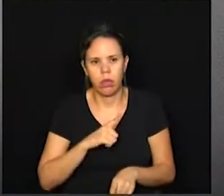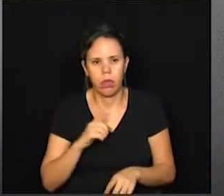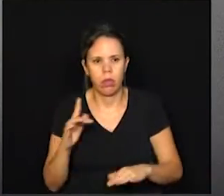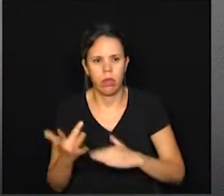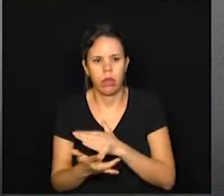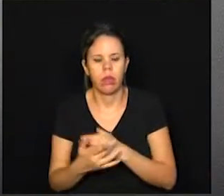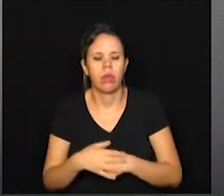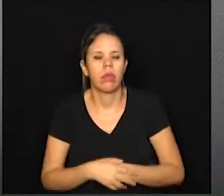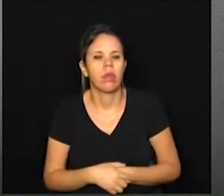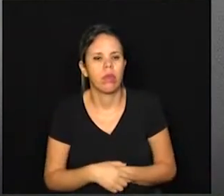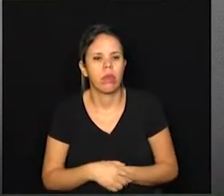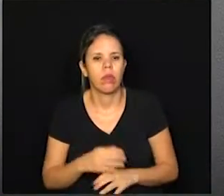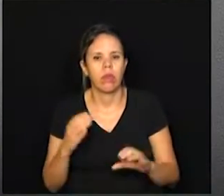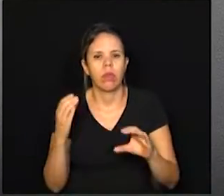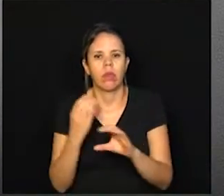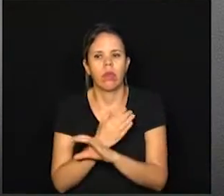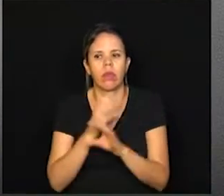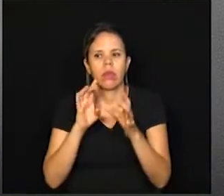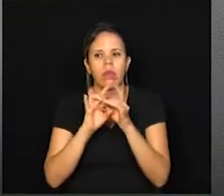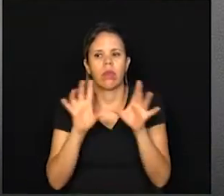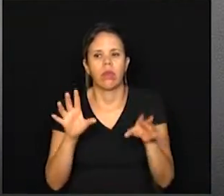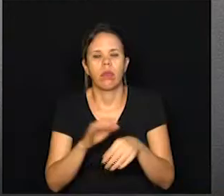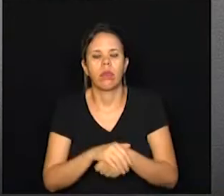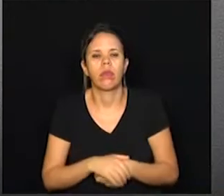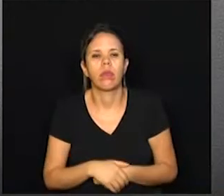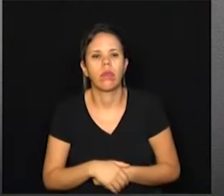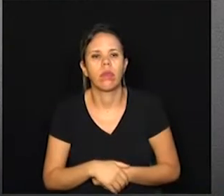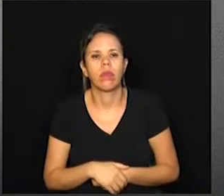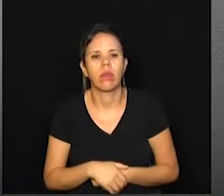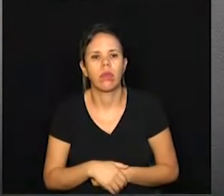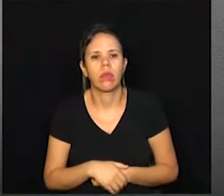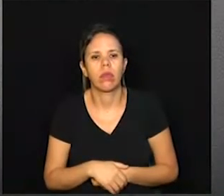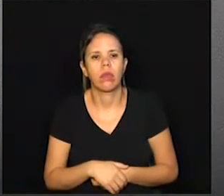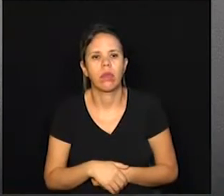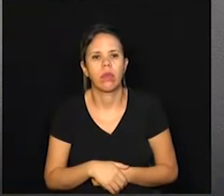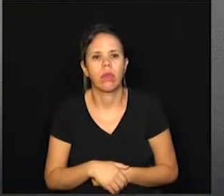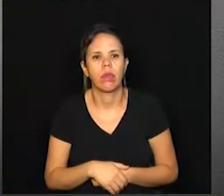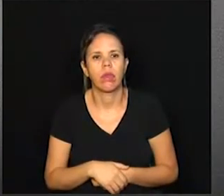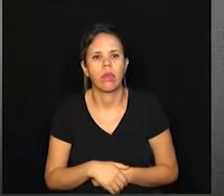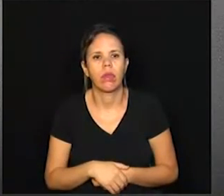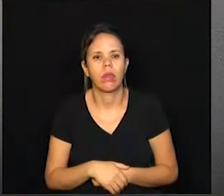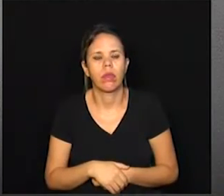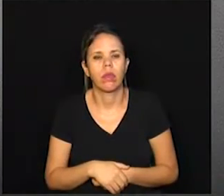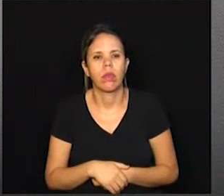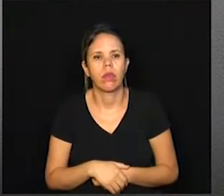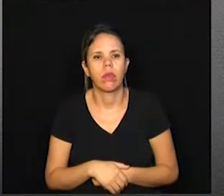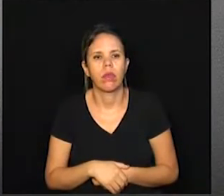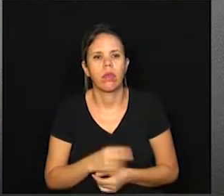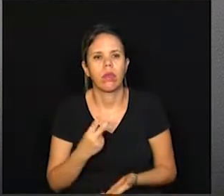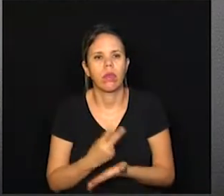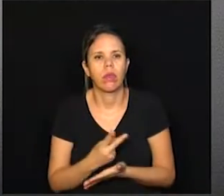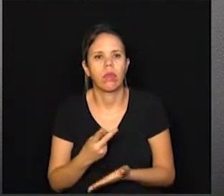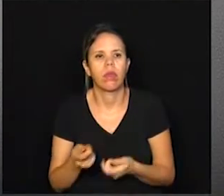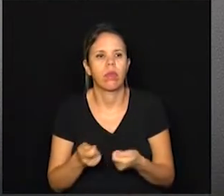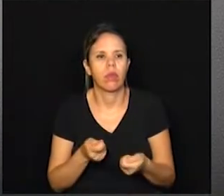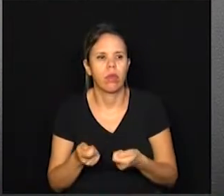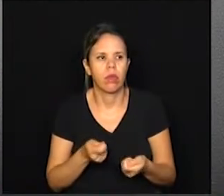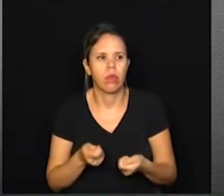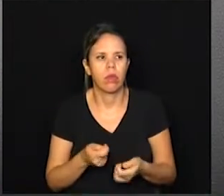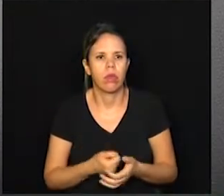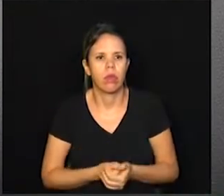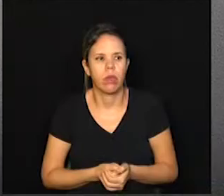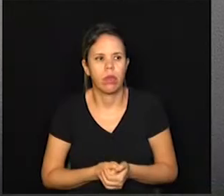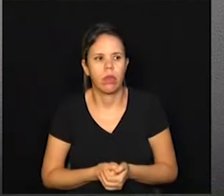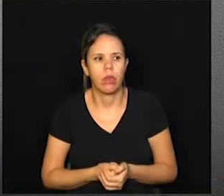imprensa completamente livre e independente para manter o equilíbrio.